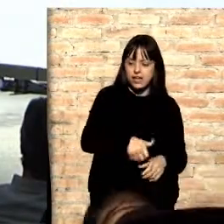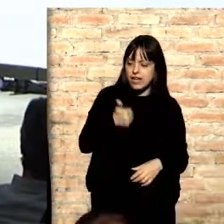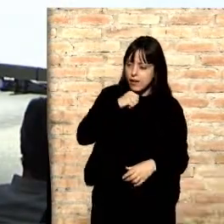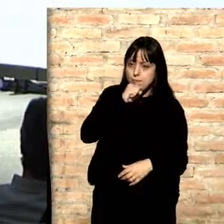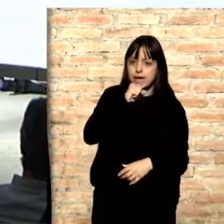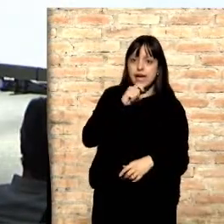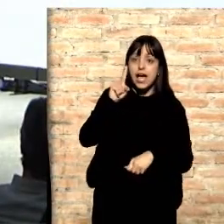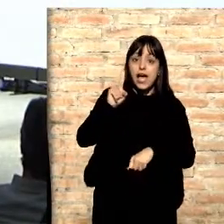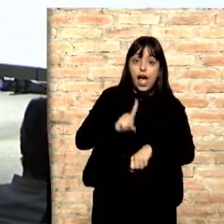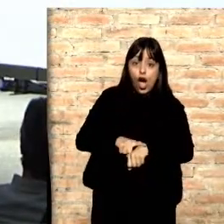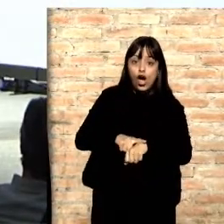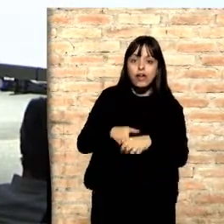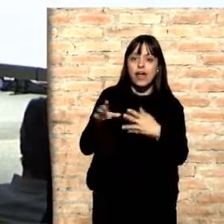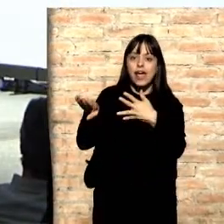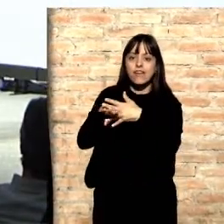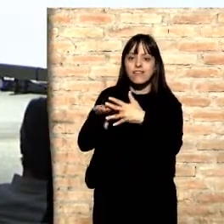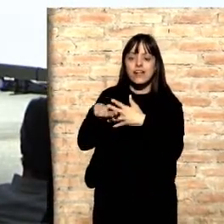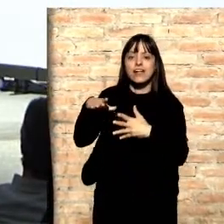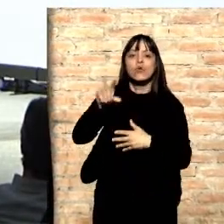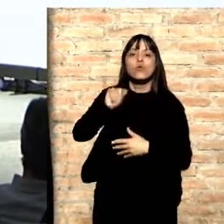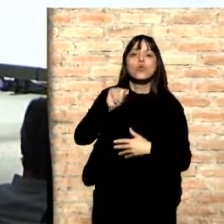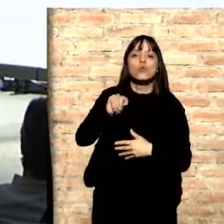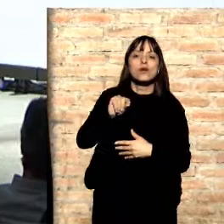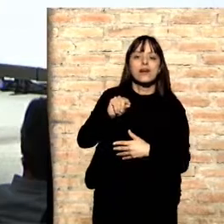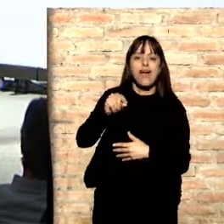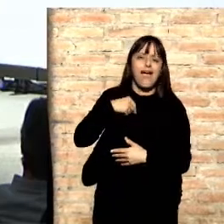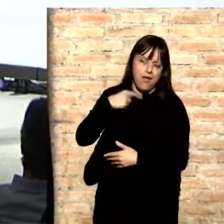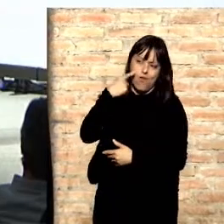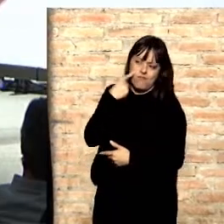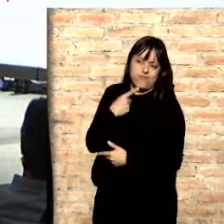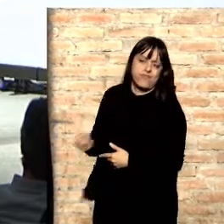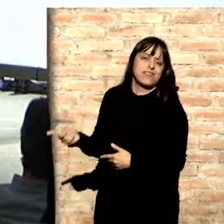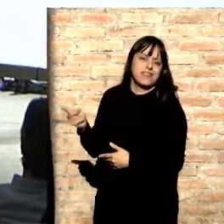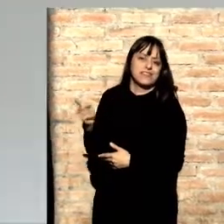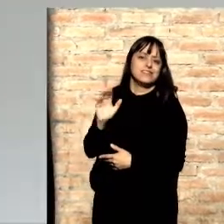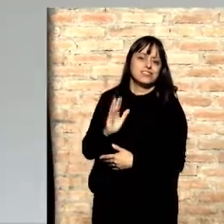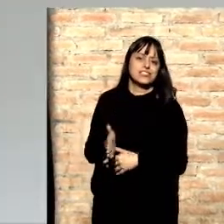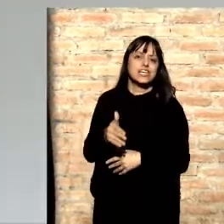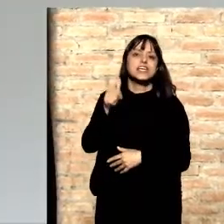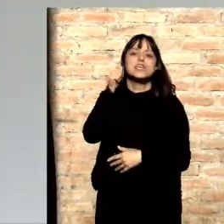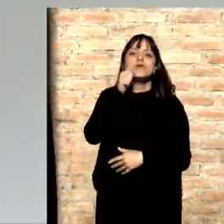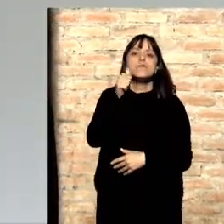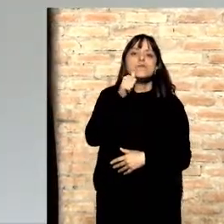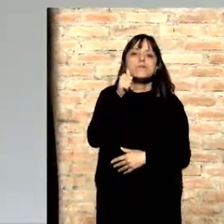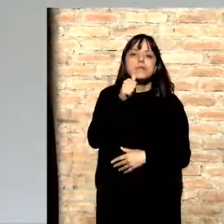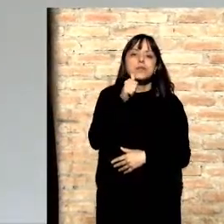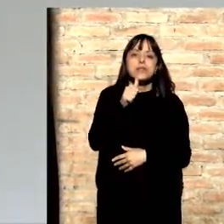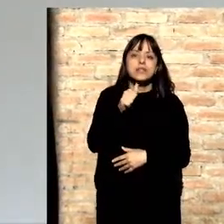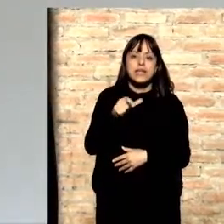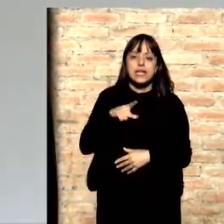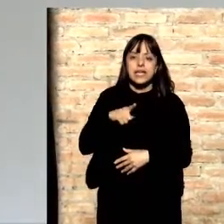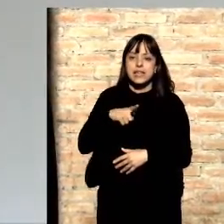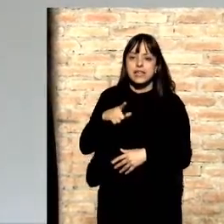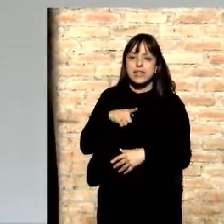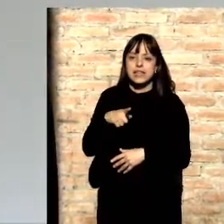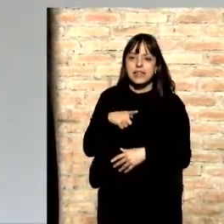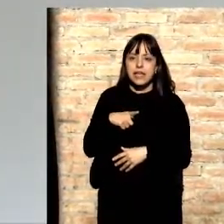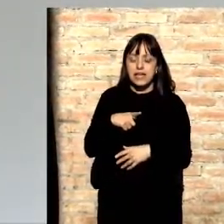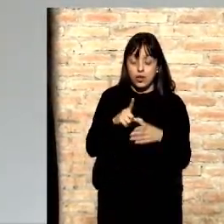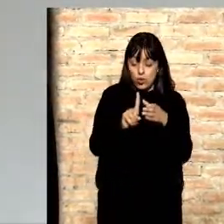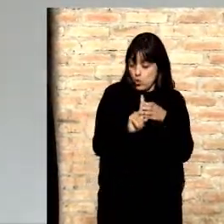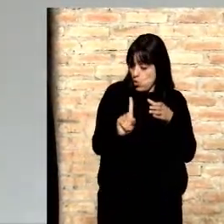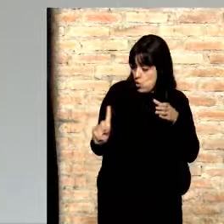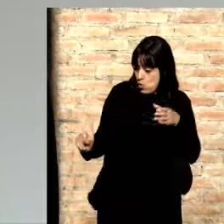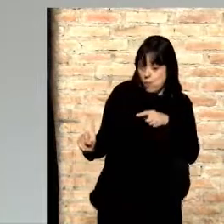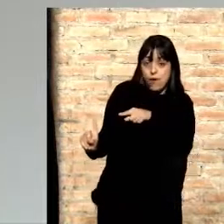mas chega na hora do recreio no outro dia eu vi isso acontecer uma menina estava alijada do grupo uma menina